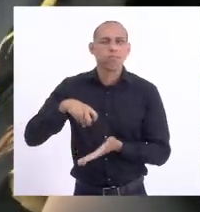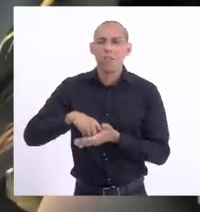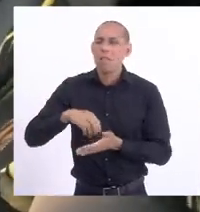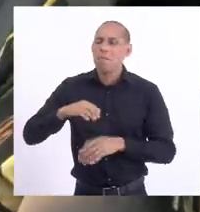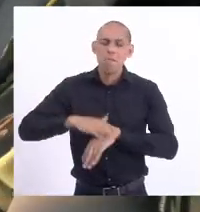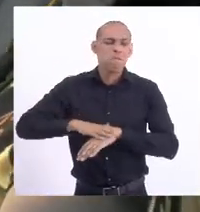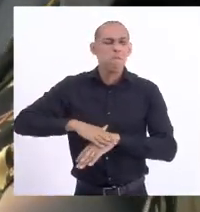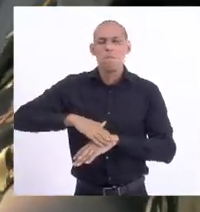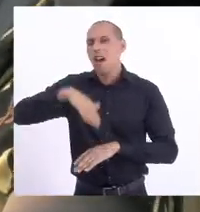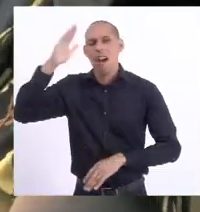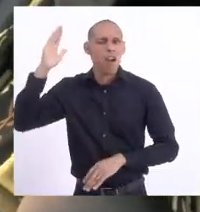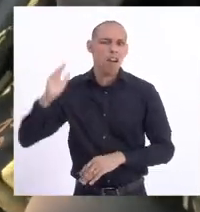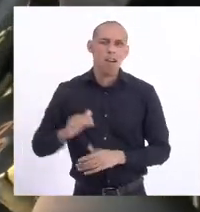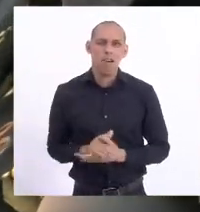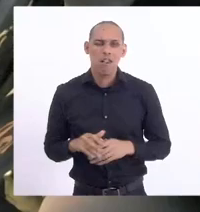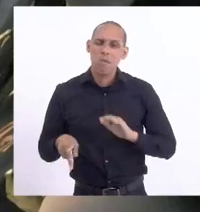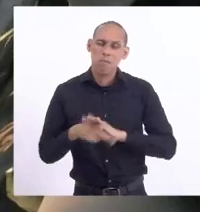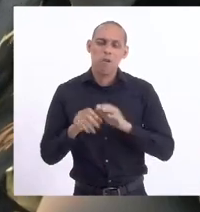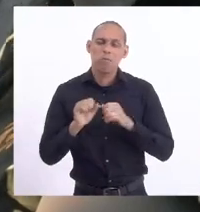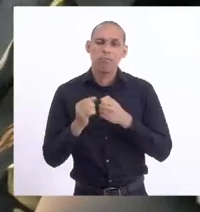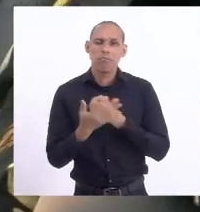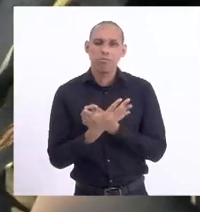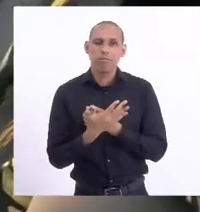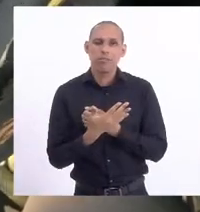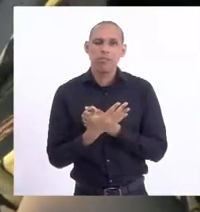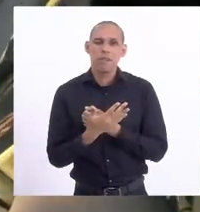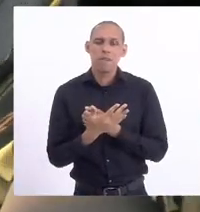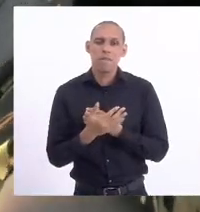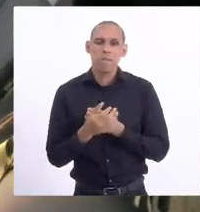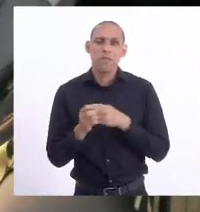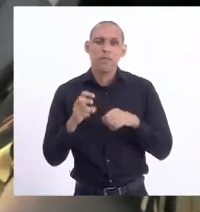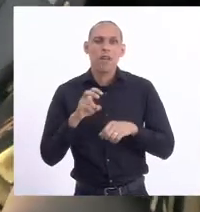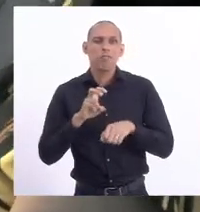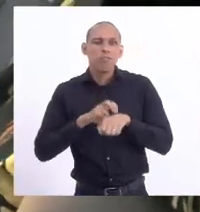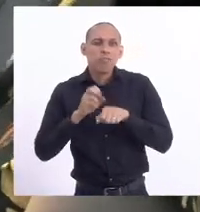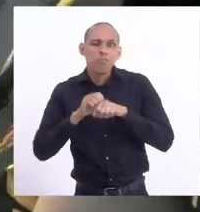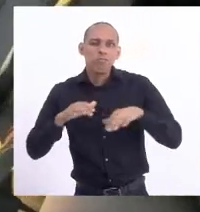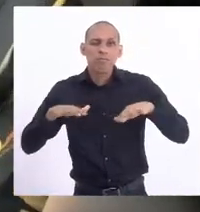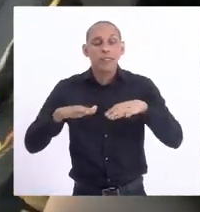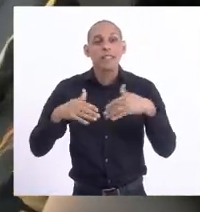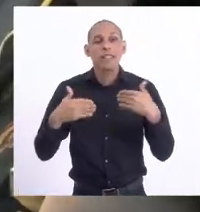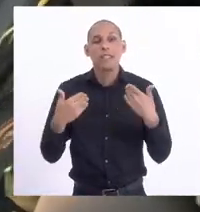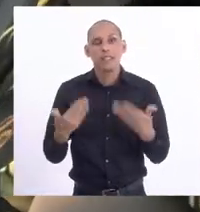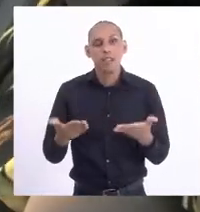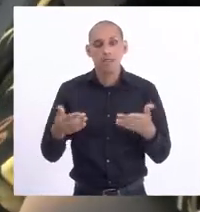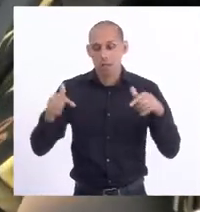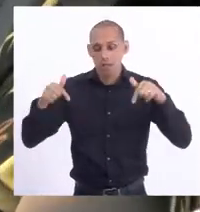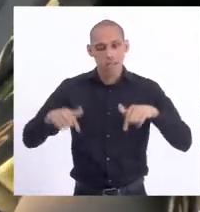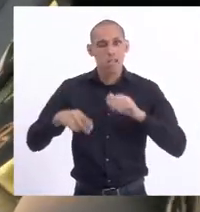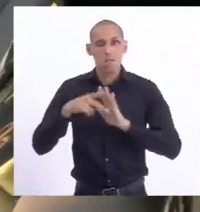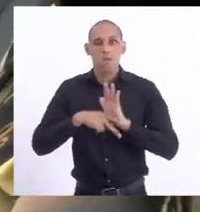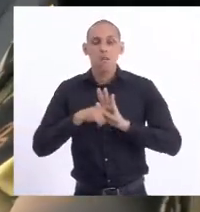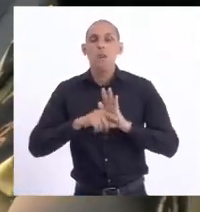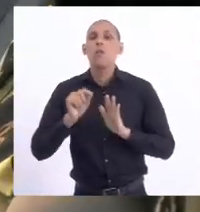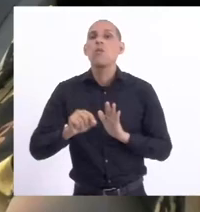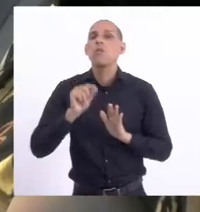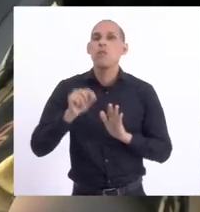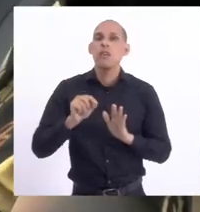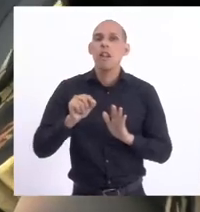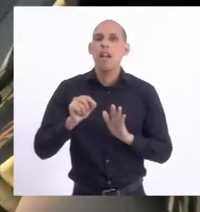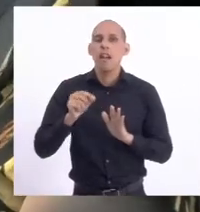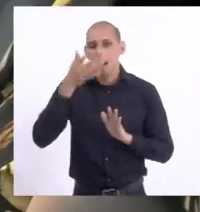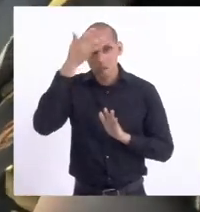pandemia. Na verdade, sem dúvida nenhuma, o intuito desse projeto, como sempre, é de emburrecer